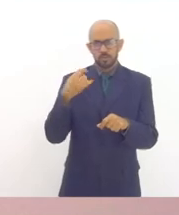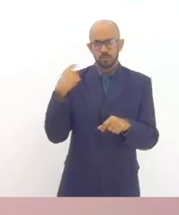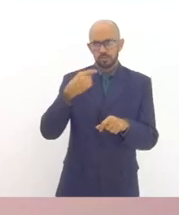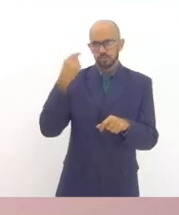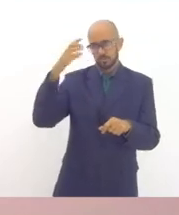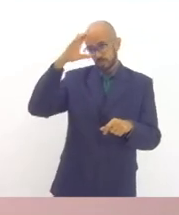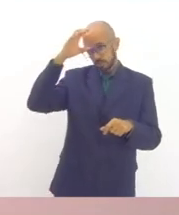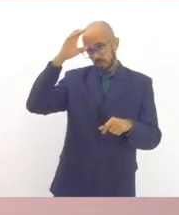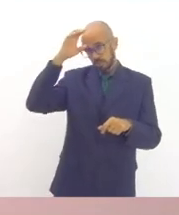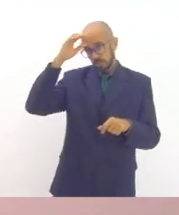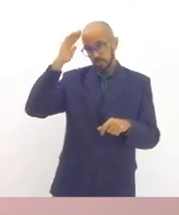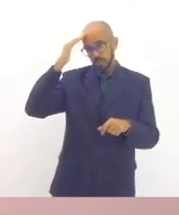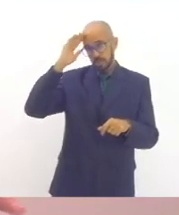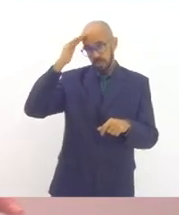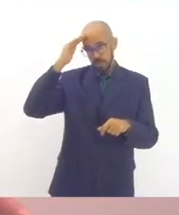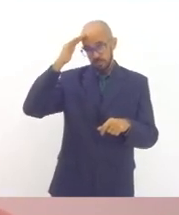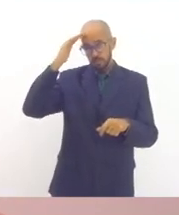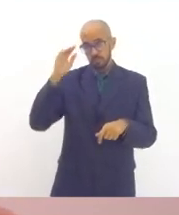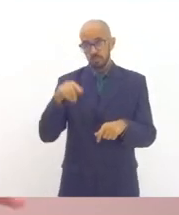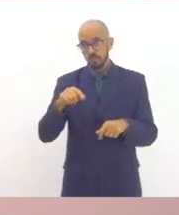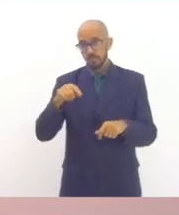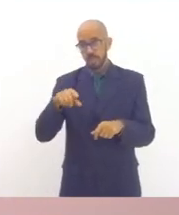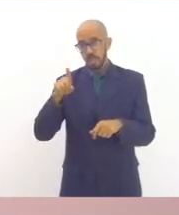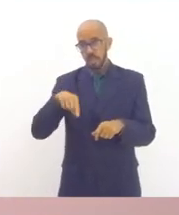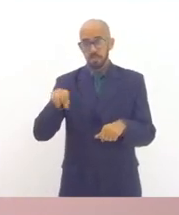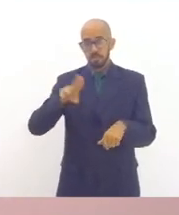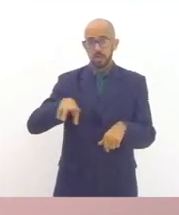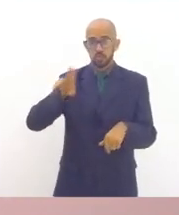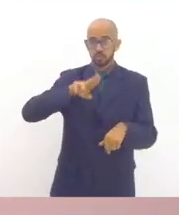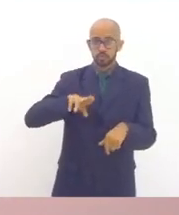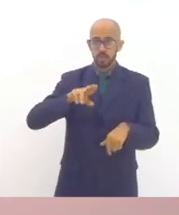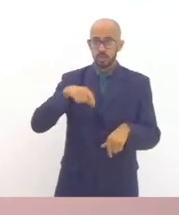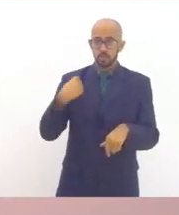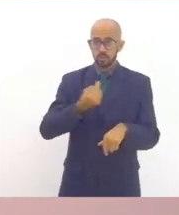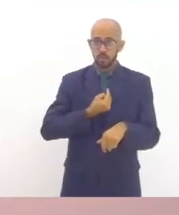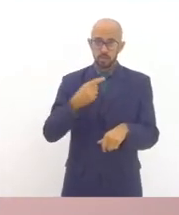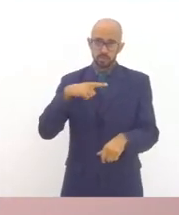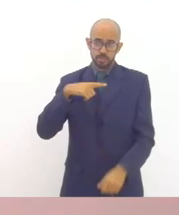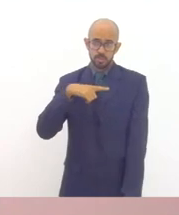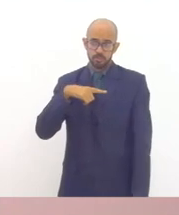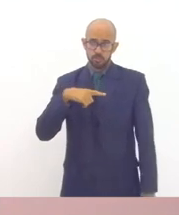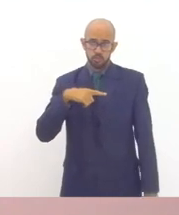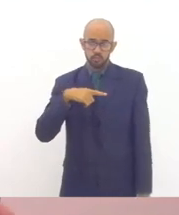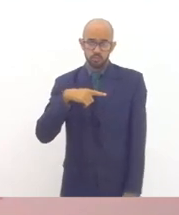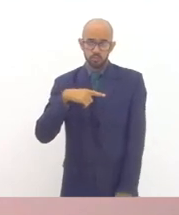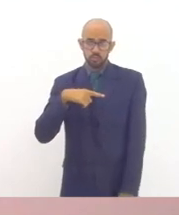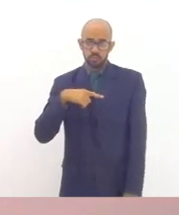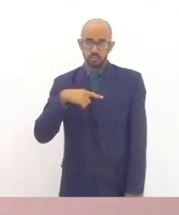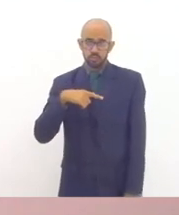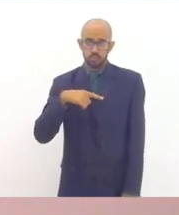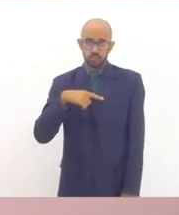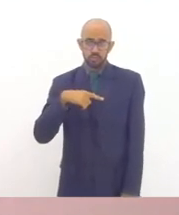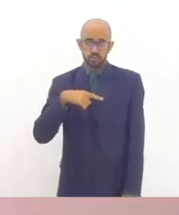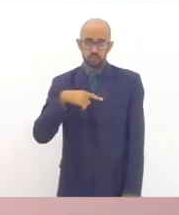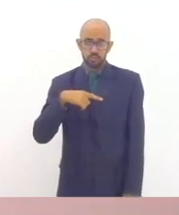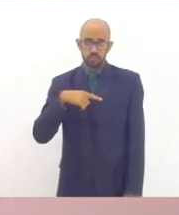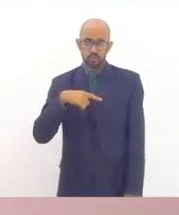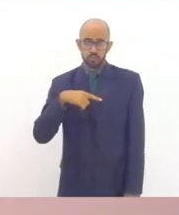tem, mas é para usar aquilo que a gente tem, não importa o que a gente tenha.